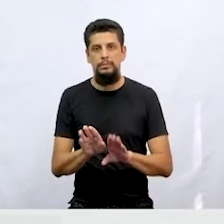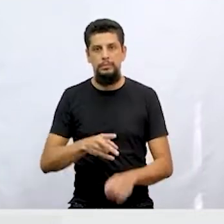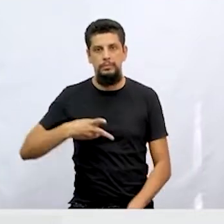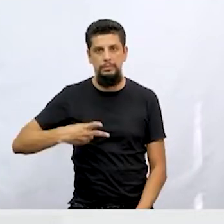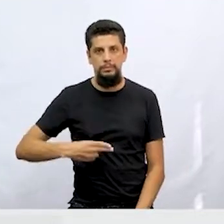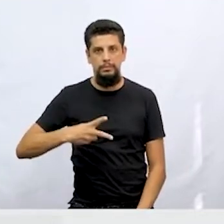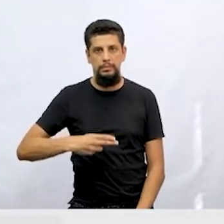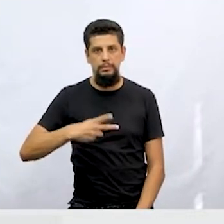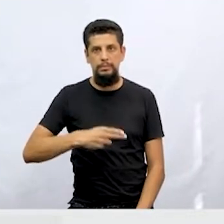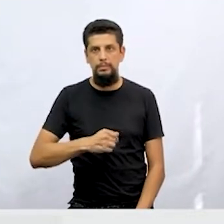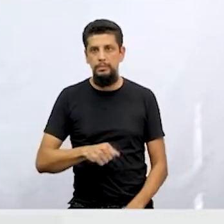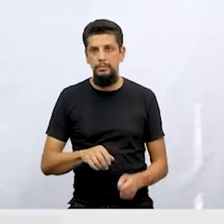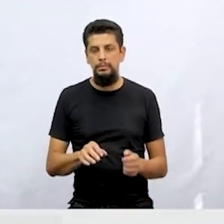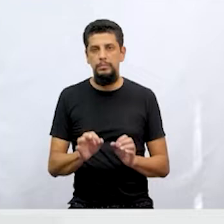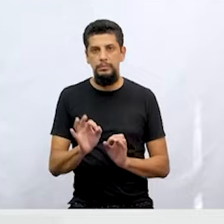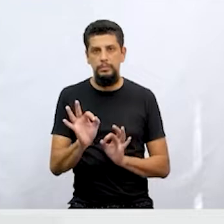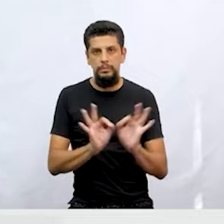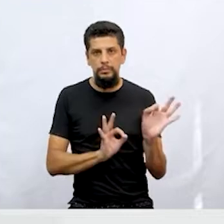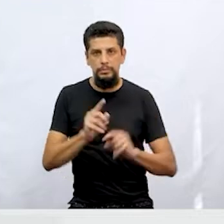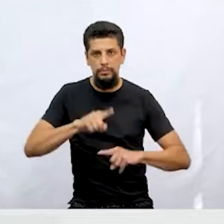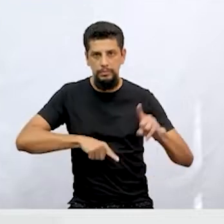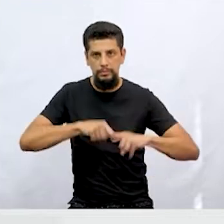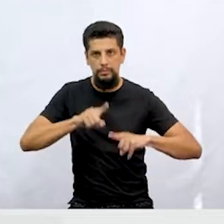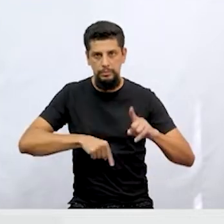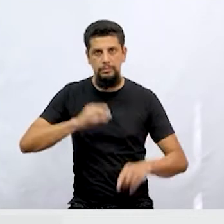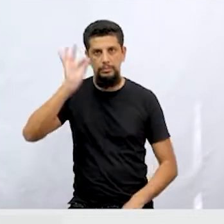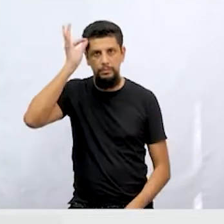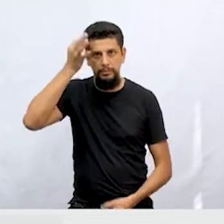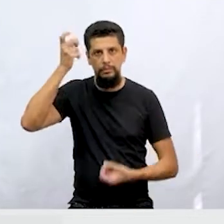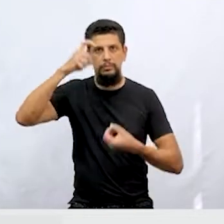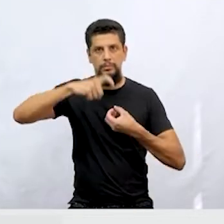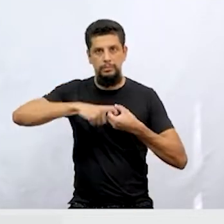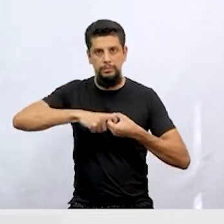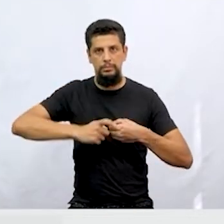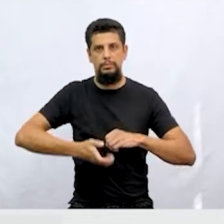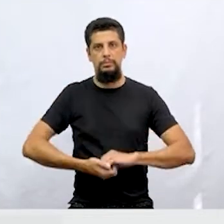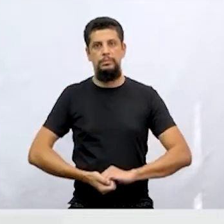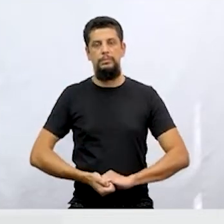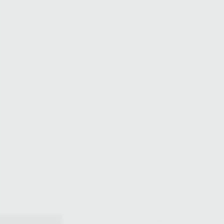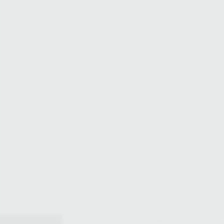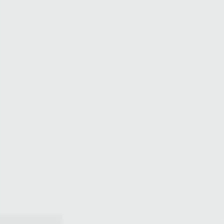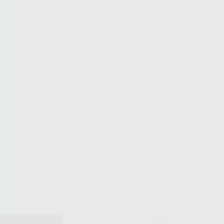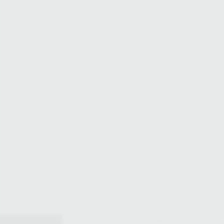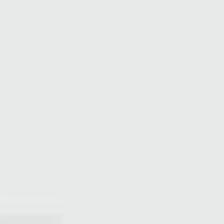tesoura. Enquanto vocês organizam os materiais, nós aguardamos um pouquinho.